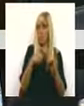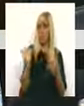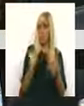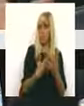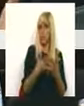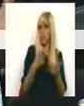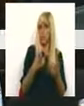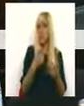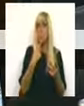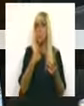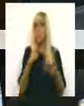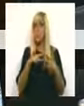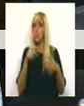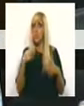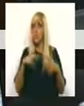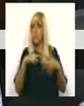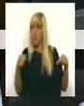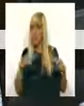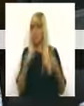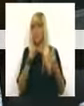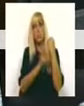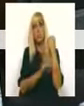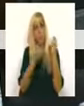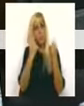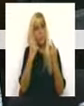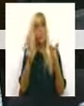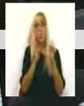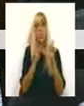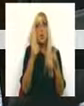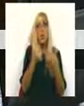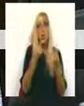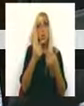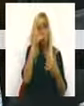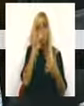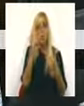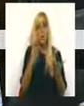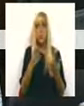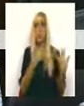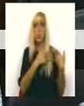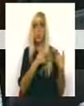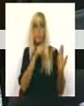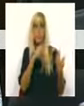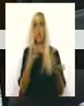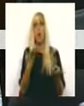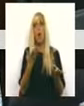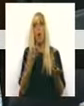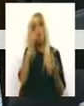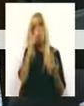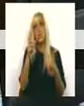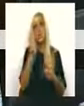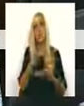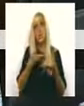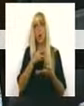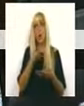Sr. Presidente da Câmara e ao Sr. Presidente da Junta se têm conhecimento, tiveram algum contacto por parte do Governo, da tutela, do Ministro da Economia ou